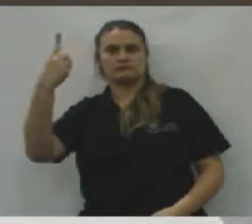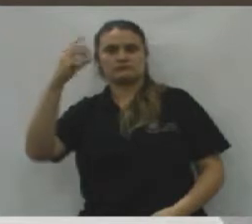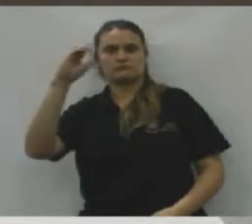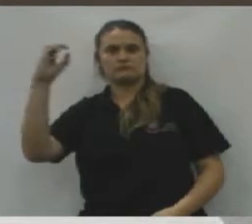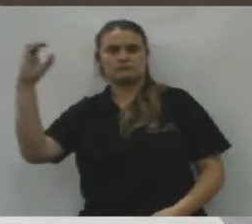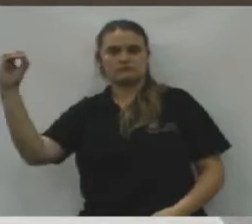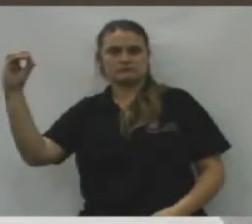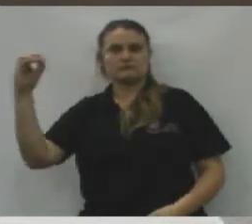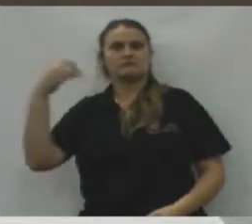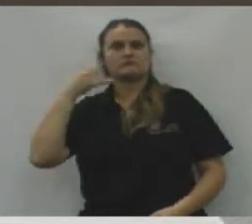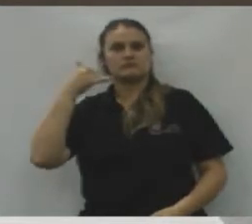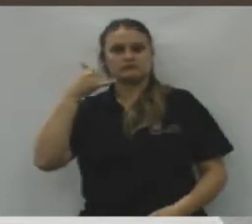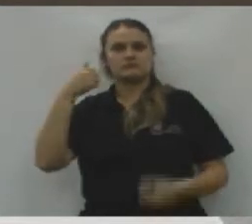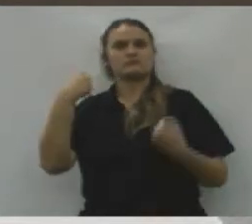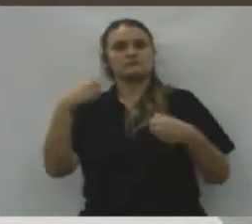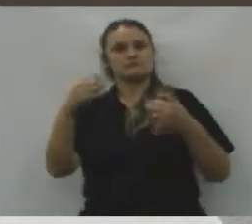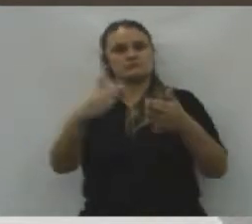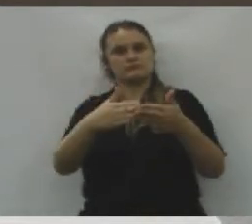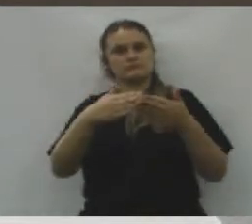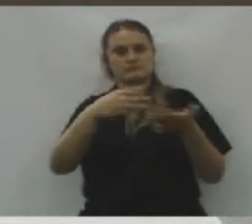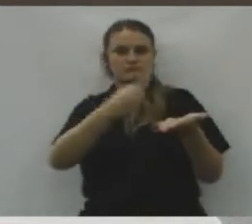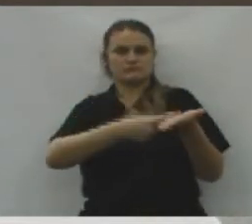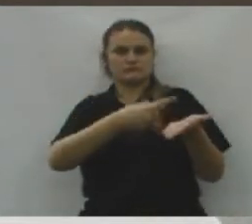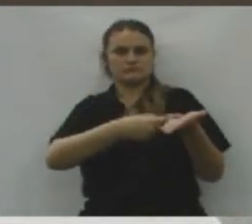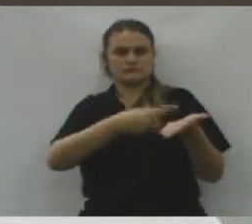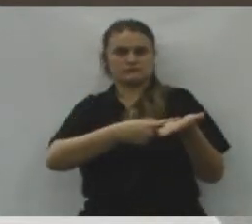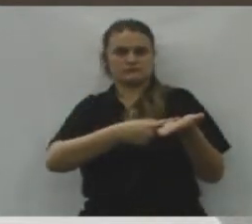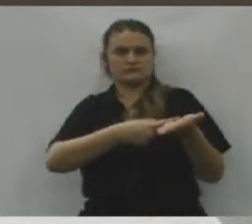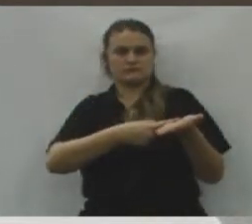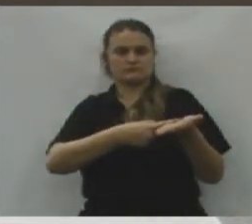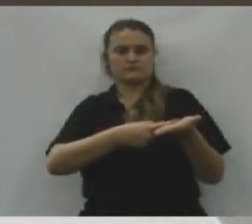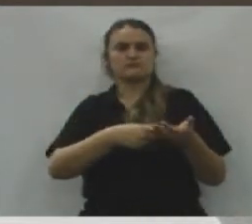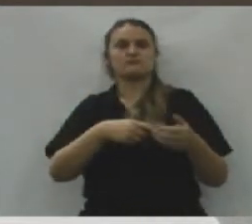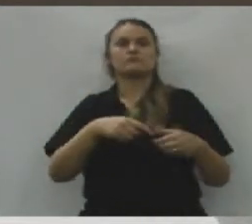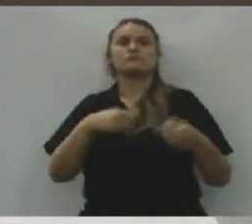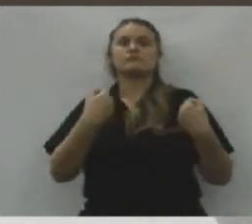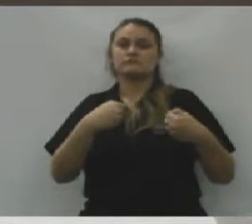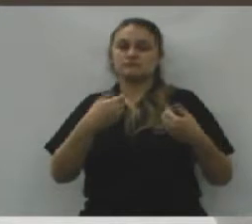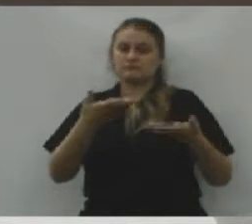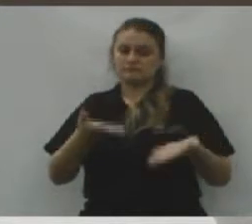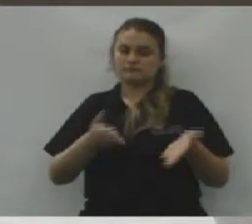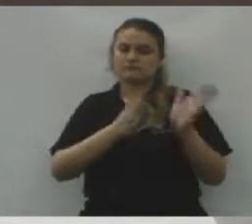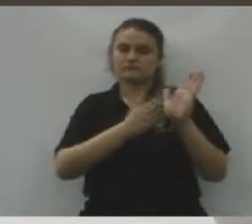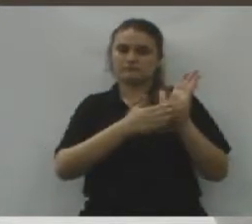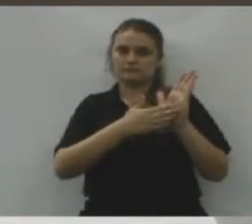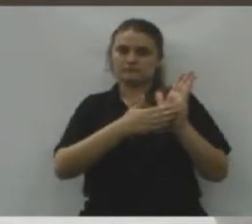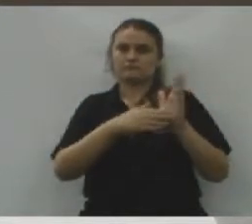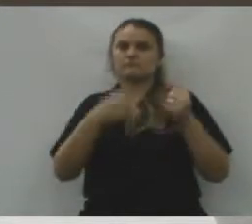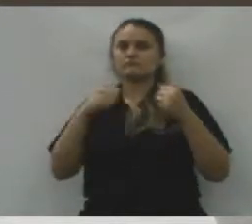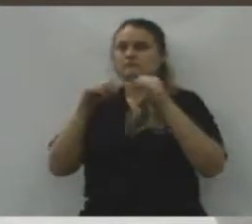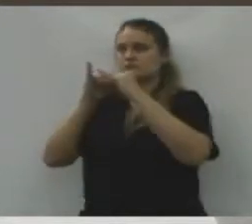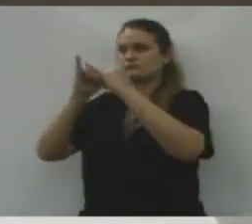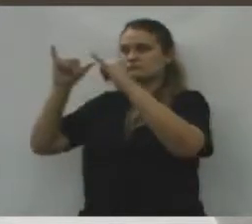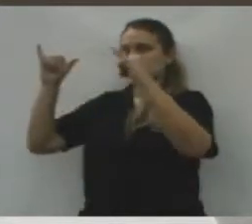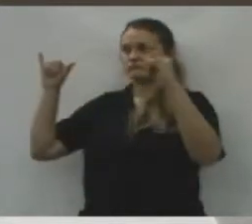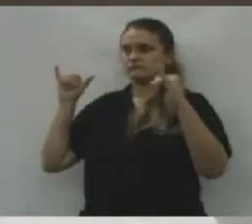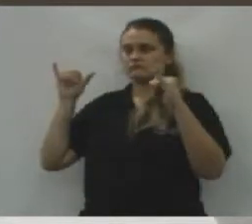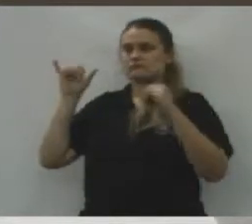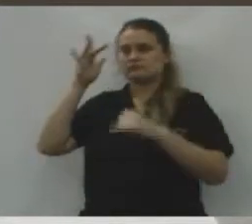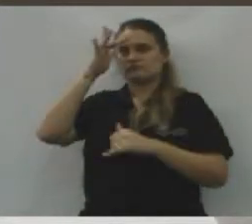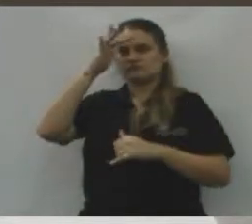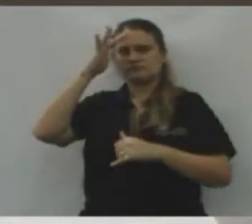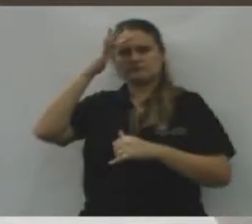42-2130-5100. Solicito, por fim, que a presente comunicação seja repassada aos